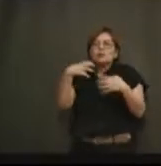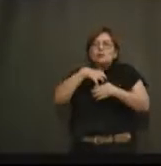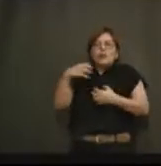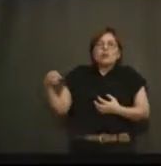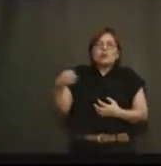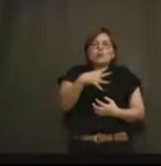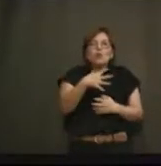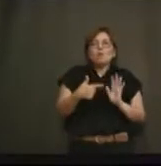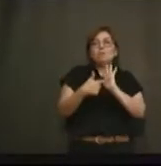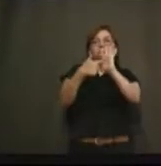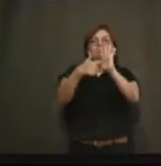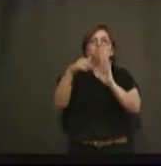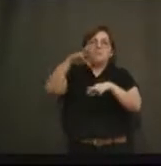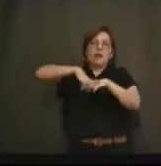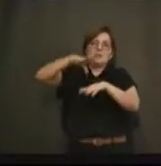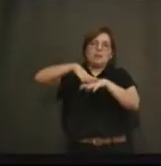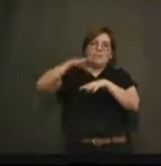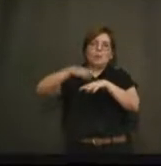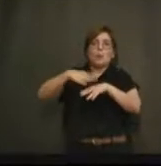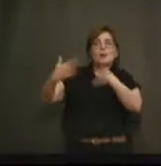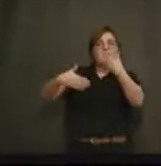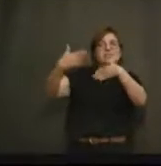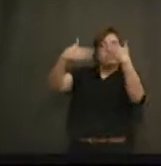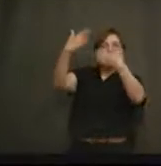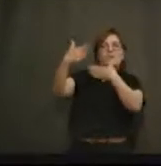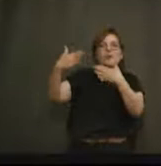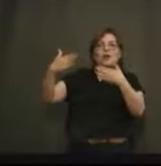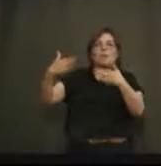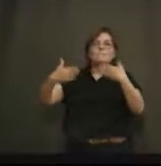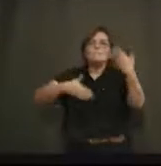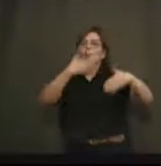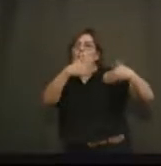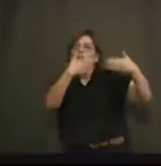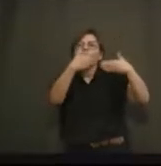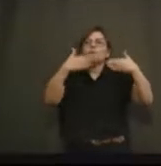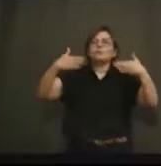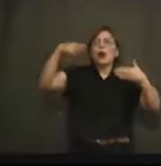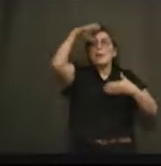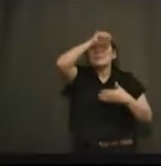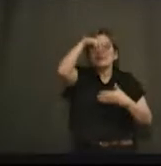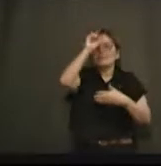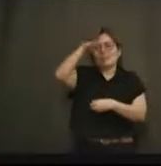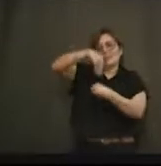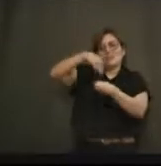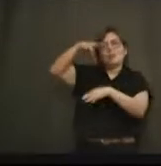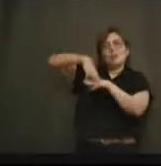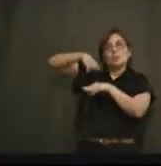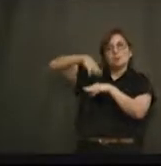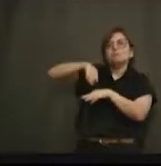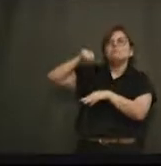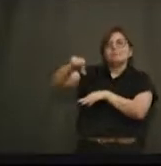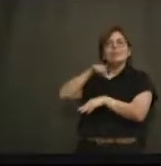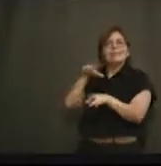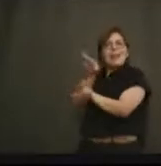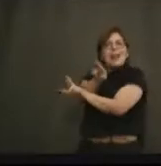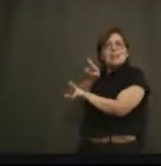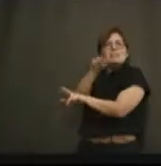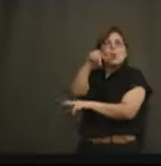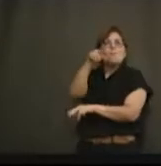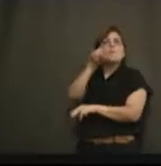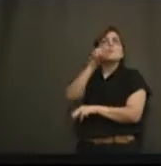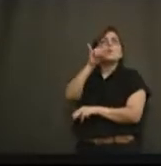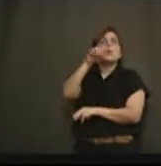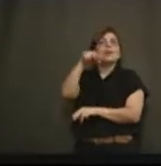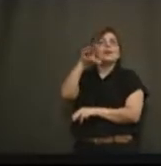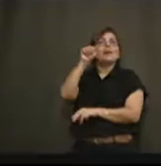entender o processo de aprendizagem da matemática. E isso tem muito a ver com o Poincaré. Eu fiquei falando que ele era